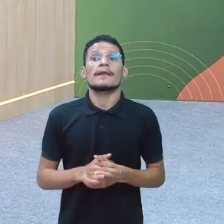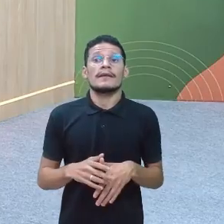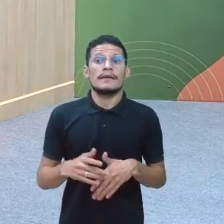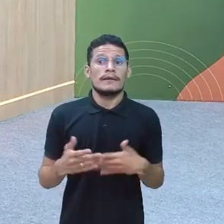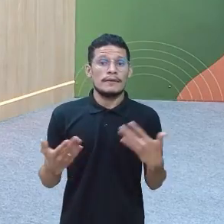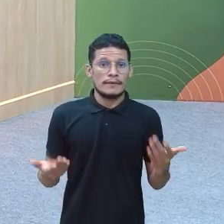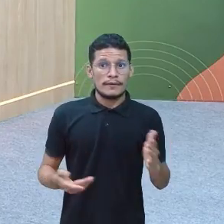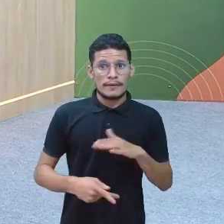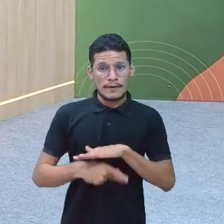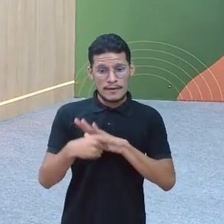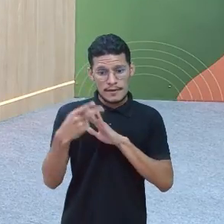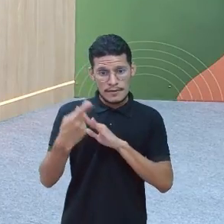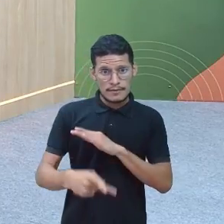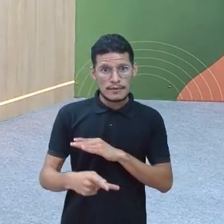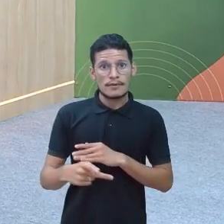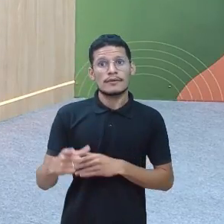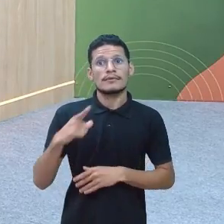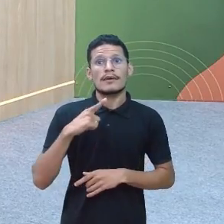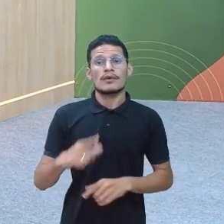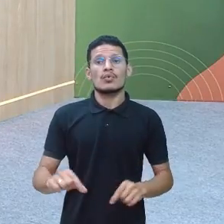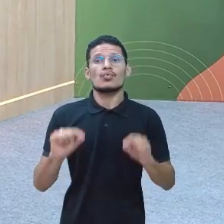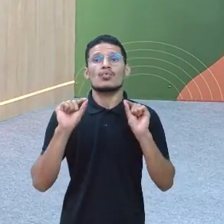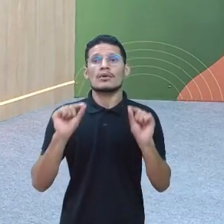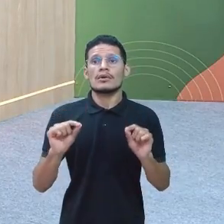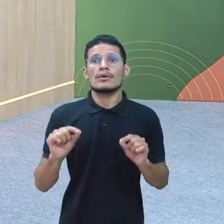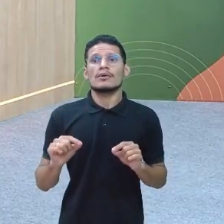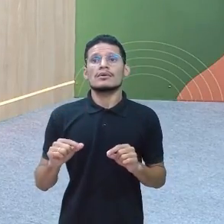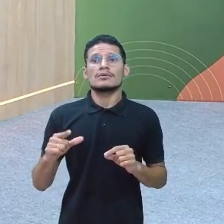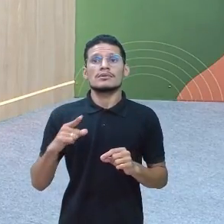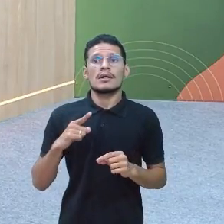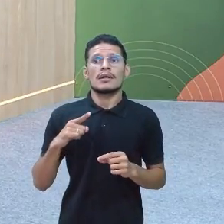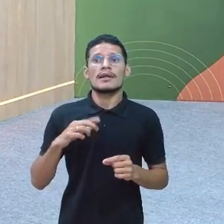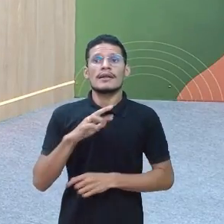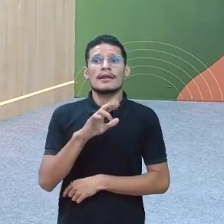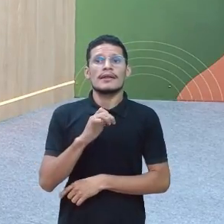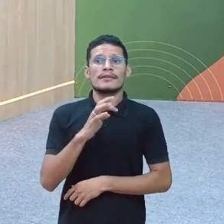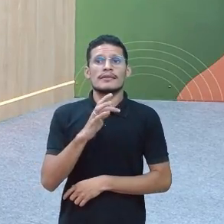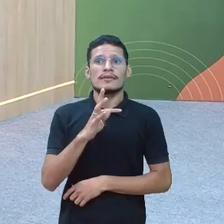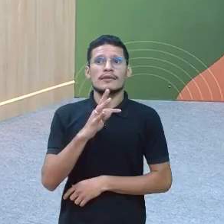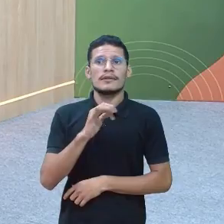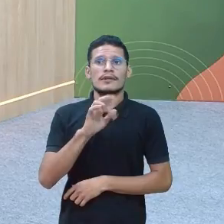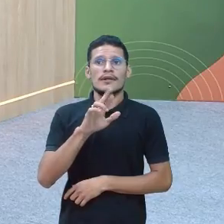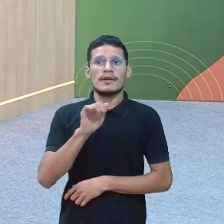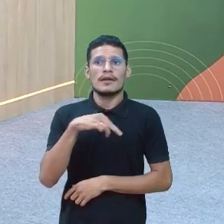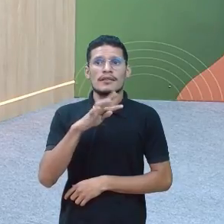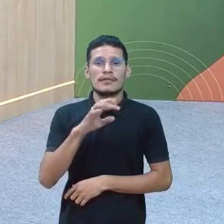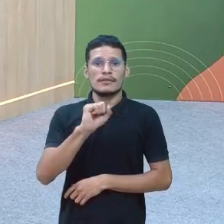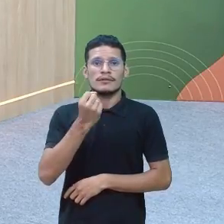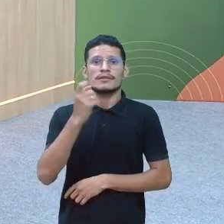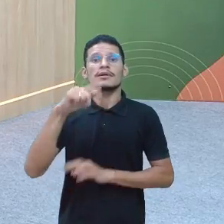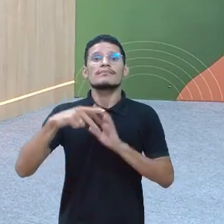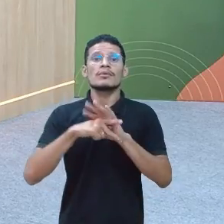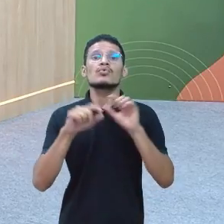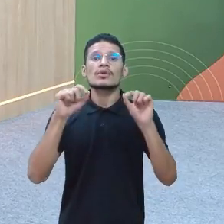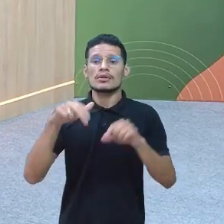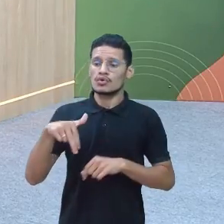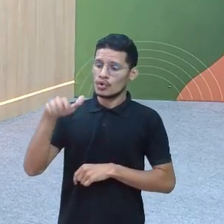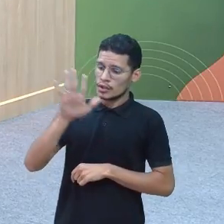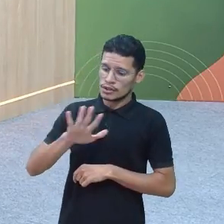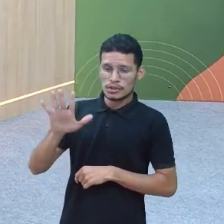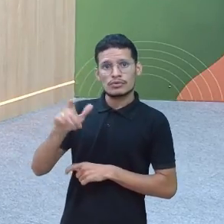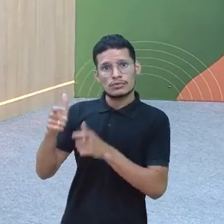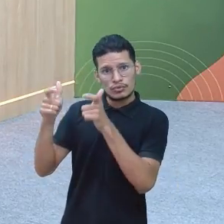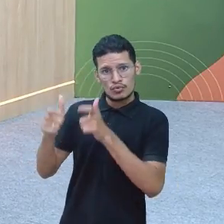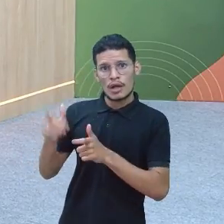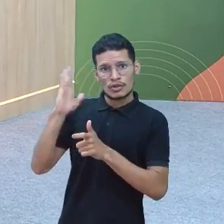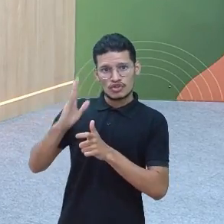aqui a gente passa aqui a gente tem os retirantes, né? Os retirantes eram os nordestinos que saíam do seu lugar